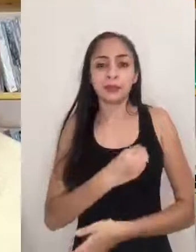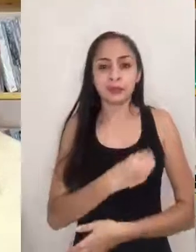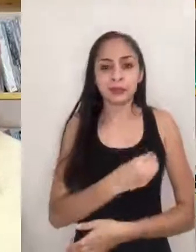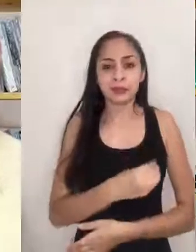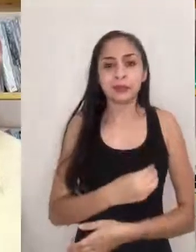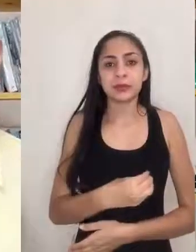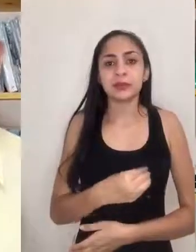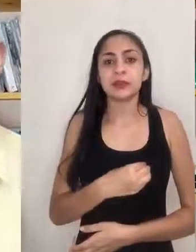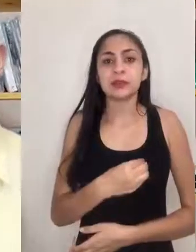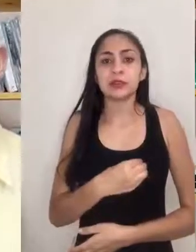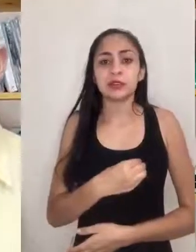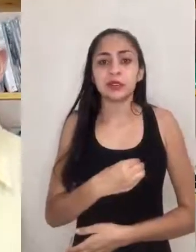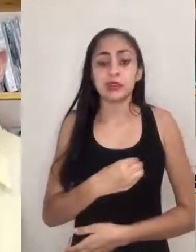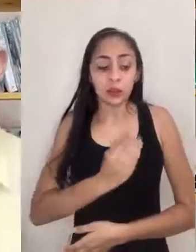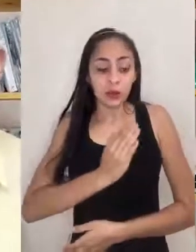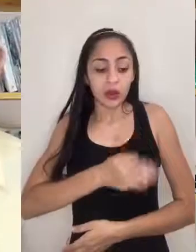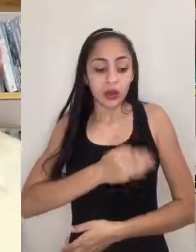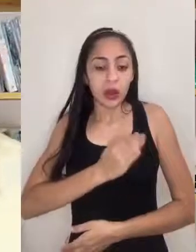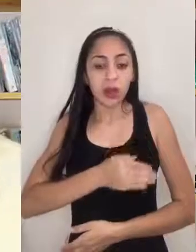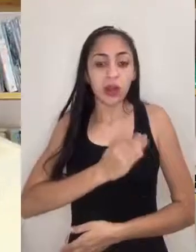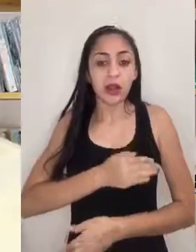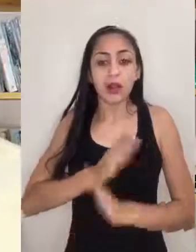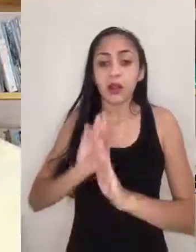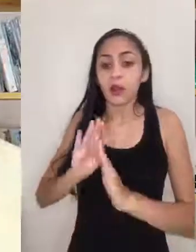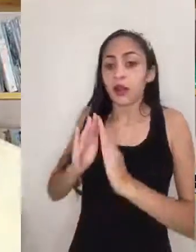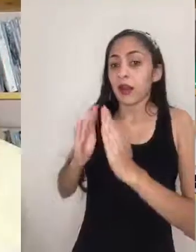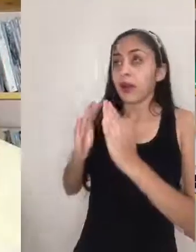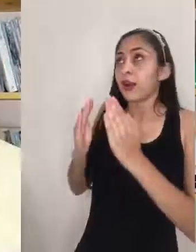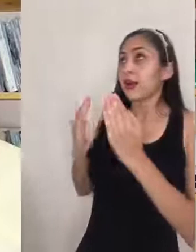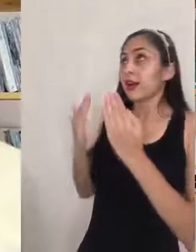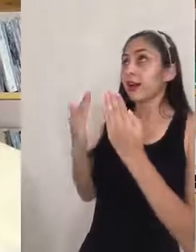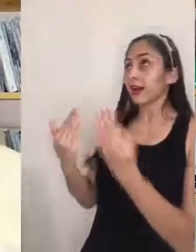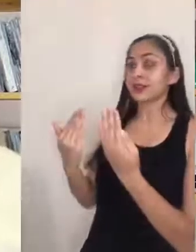pecaminosas, e a voltar o nosso coração